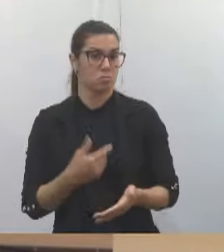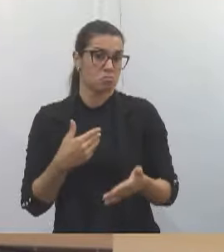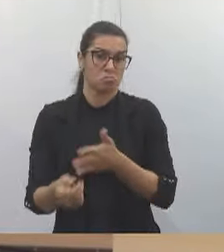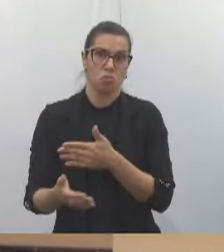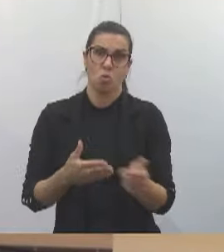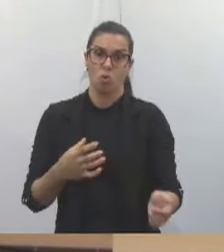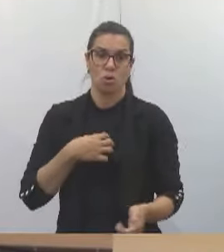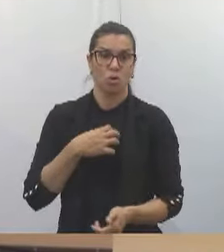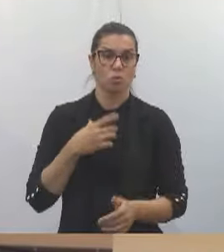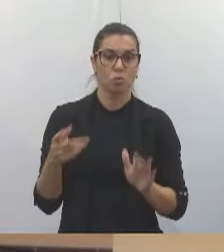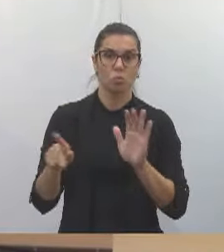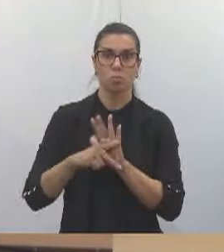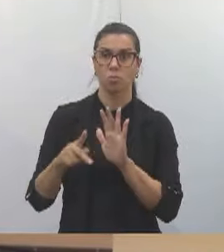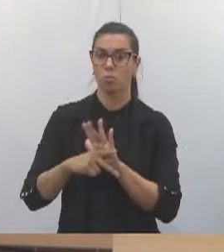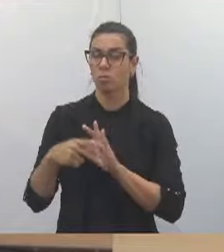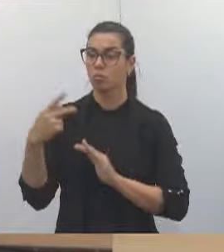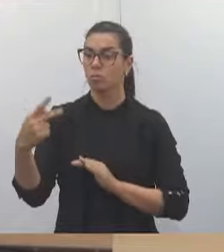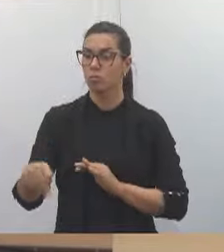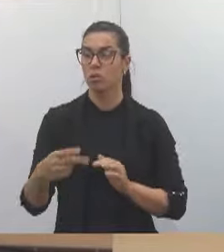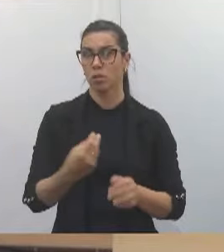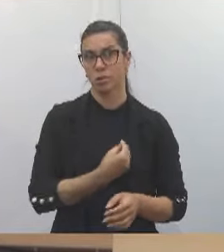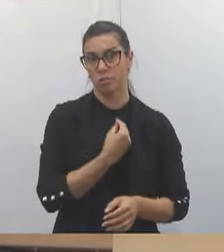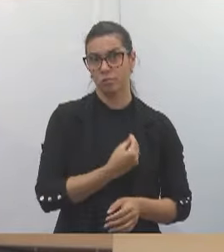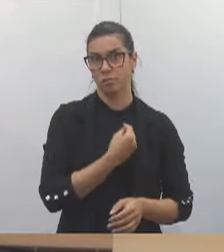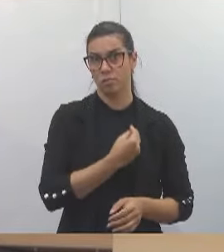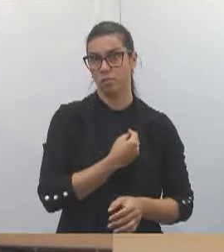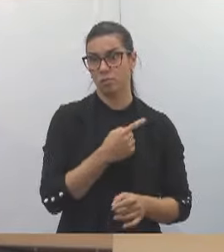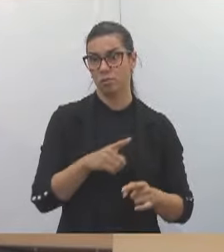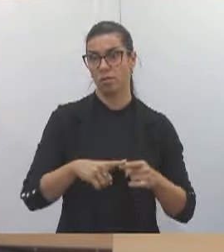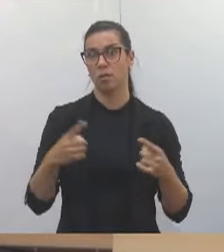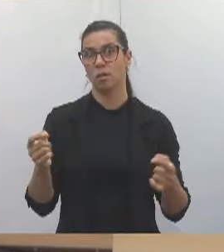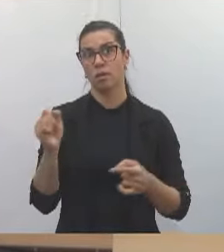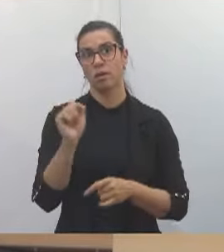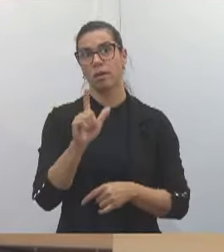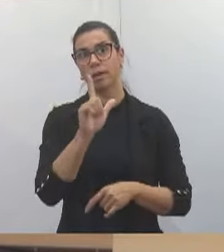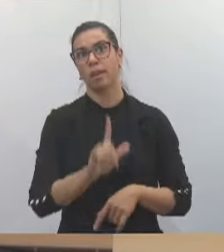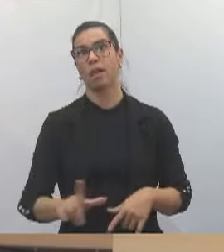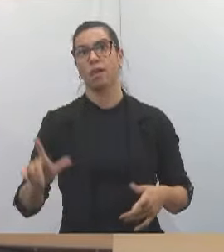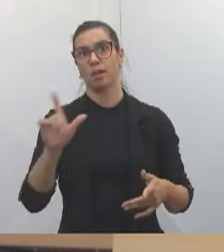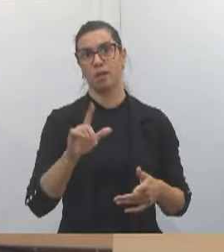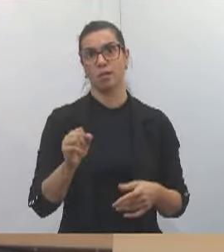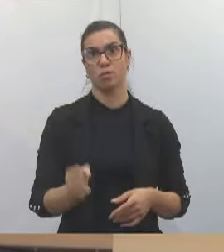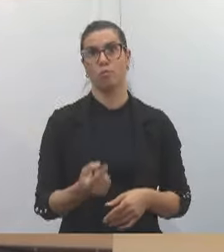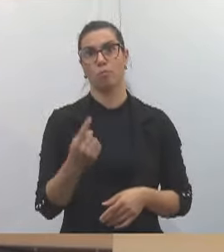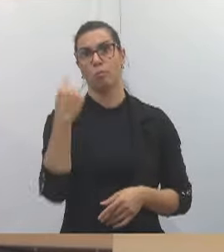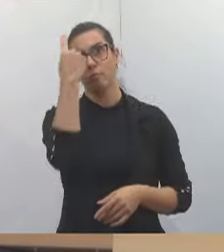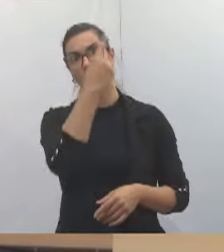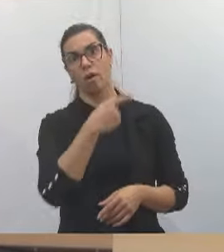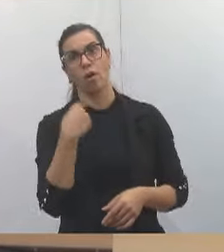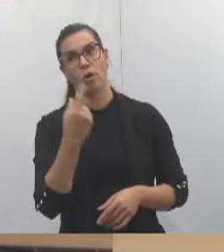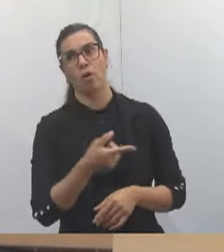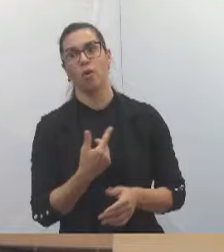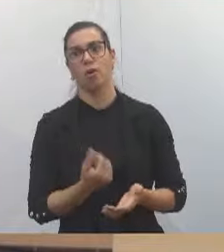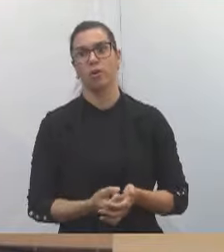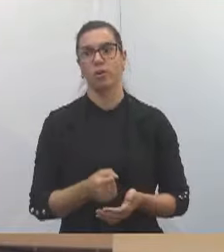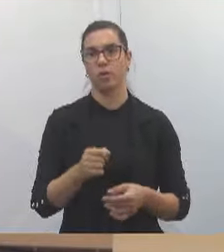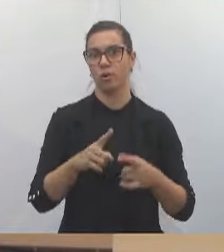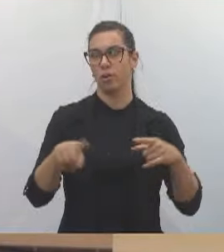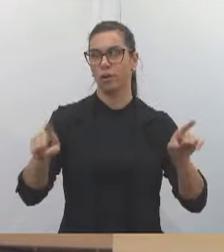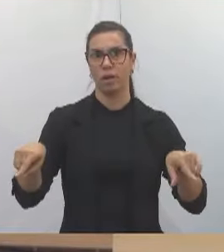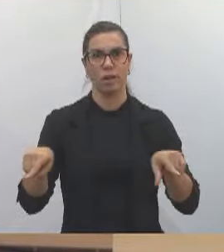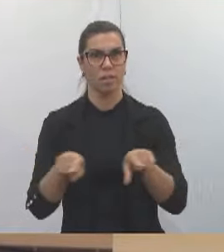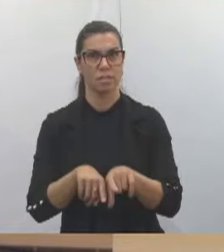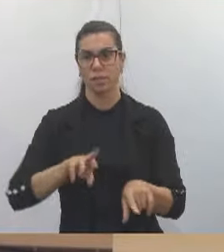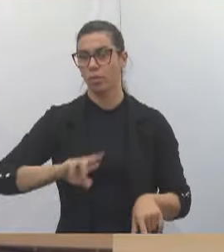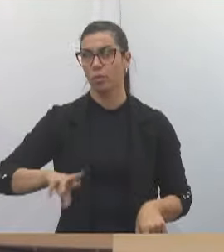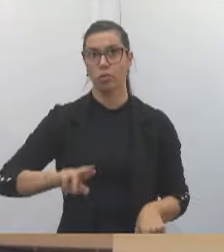quiser, que eu acho que é a forma mais justa. É claro, o animal vai ficar uma hora na sacada porque a pessoa recebeu visita. Não é disso que nós